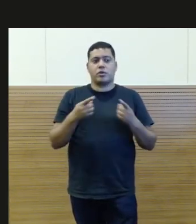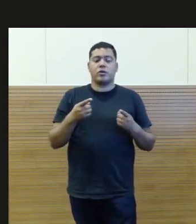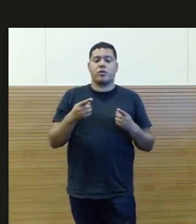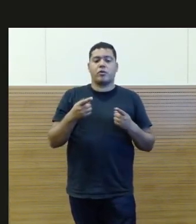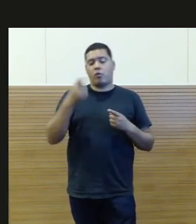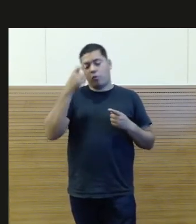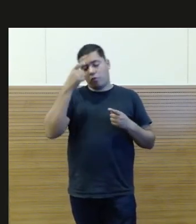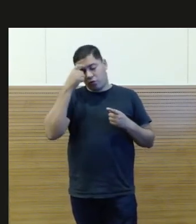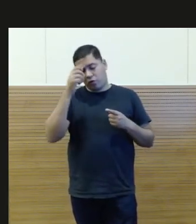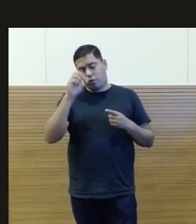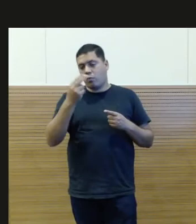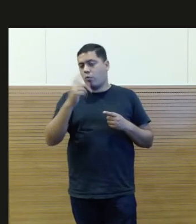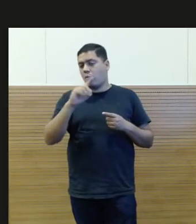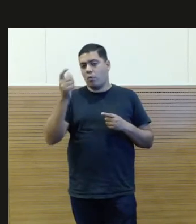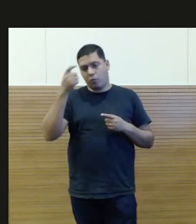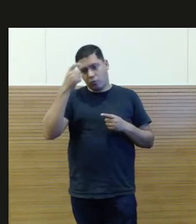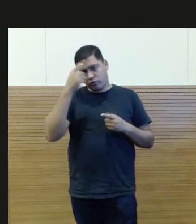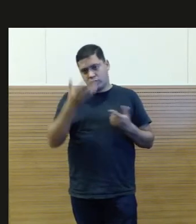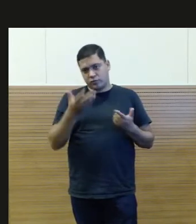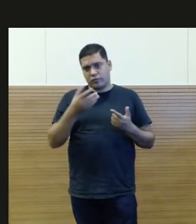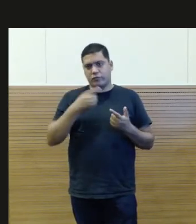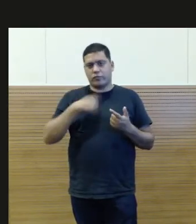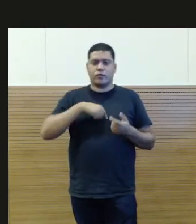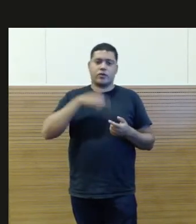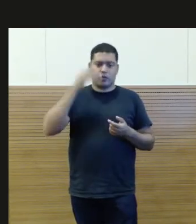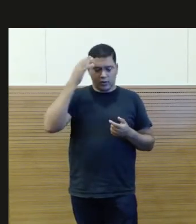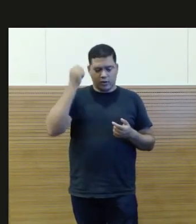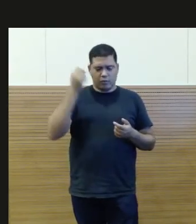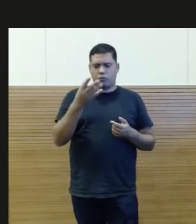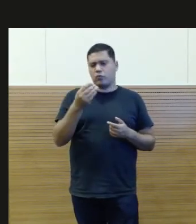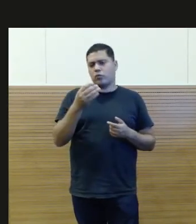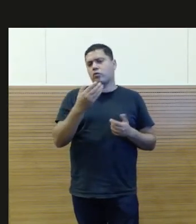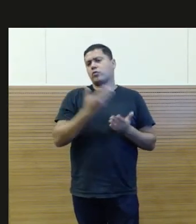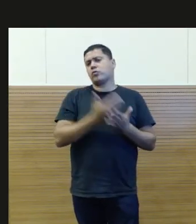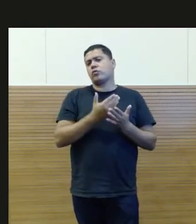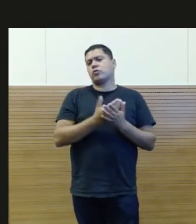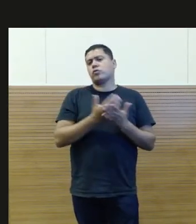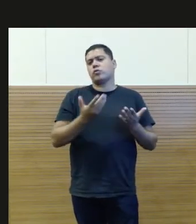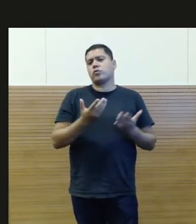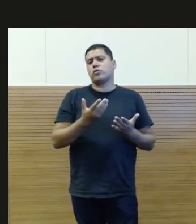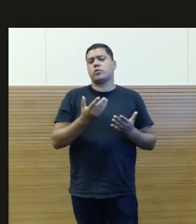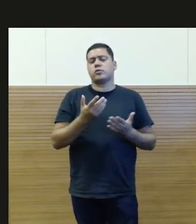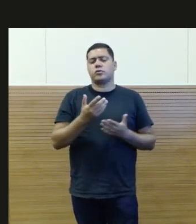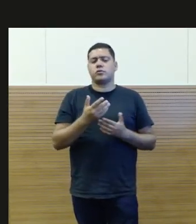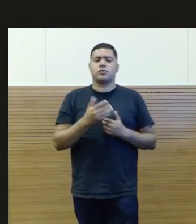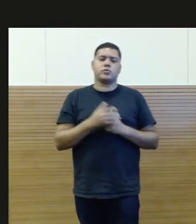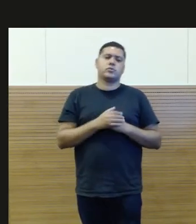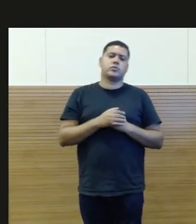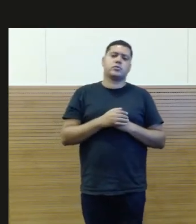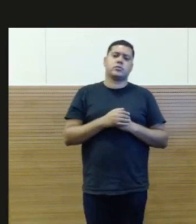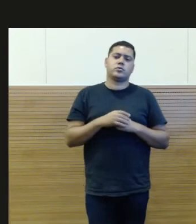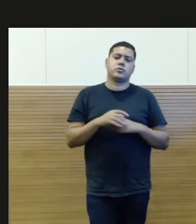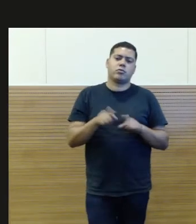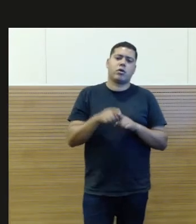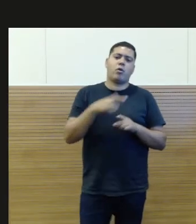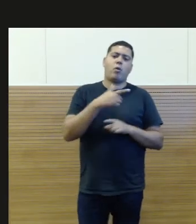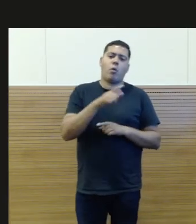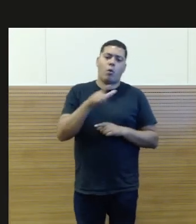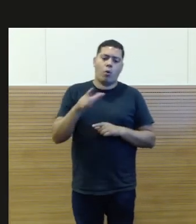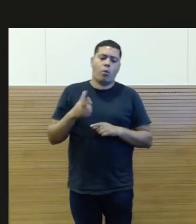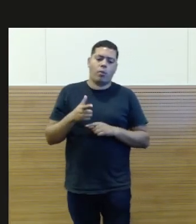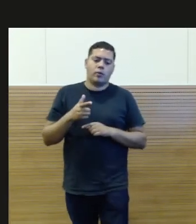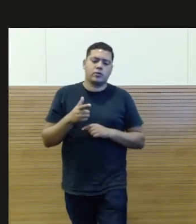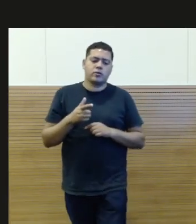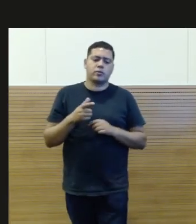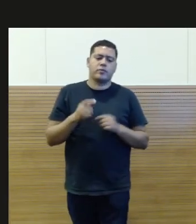subconsciente ou inconsciente. Então, a gente sabe, por muitos estudos, que os personagens infantis e outras formas de elementos